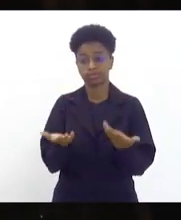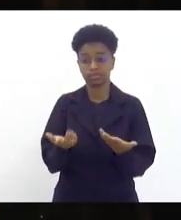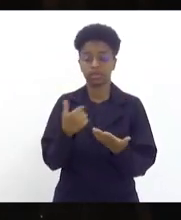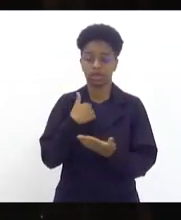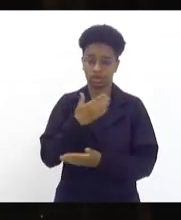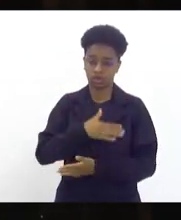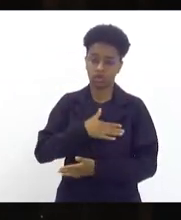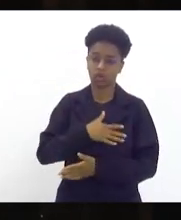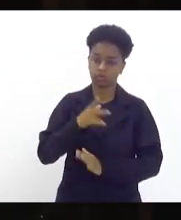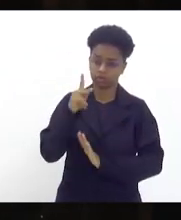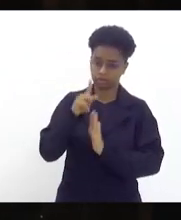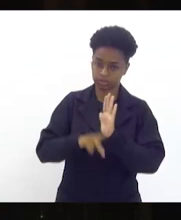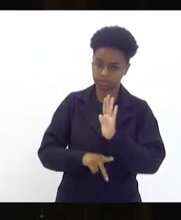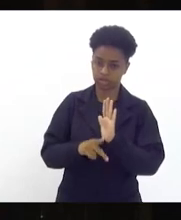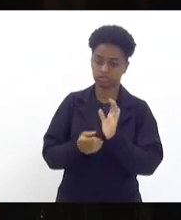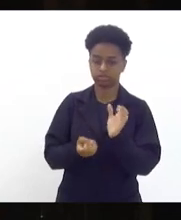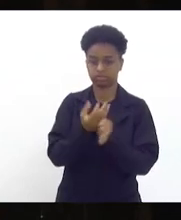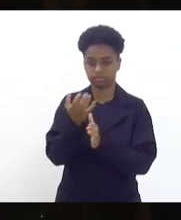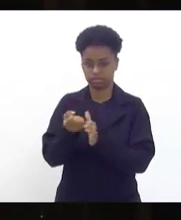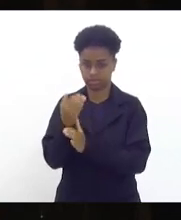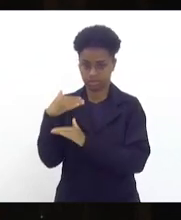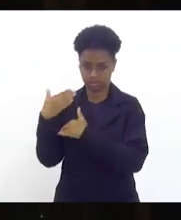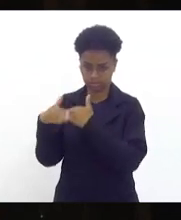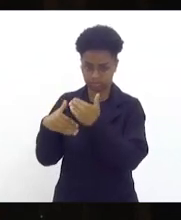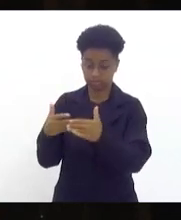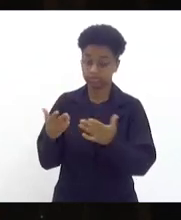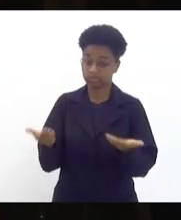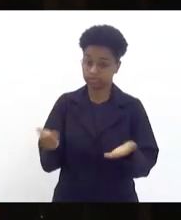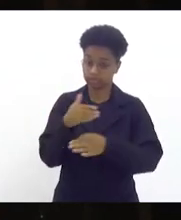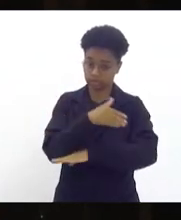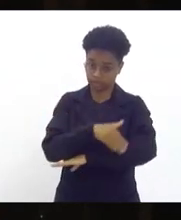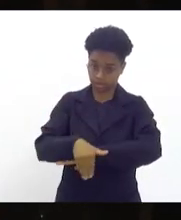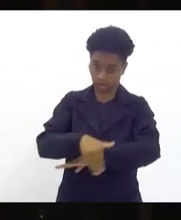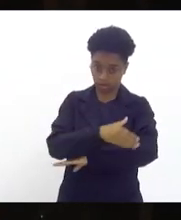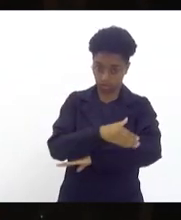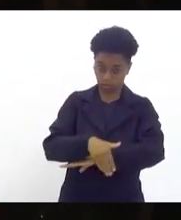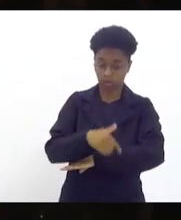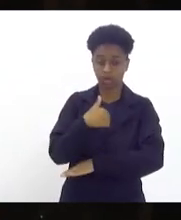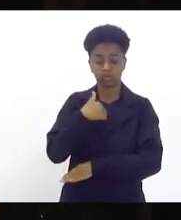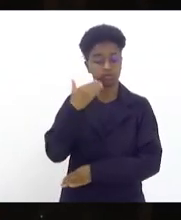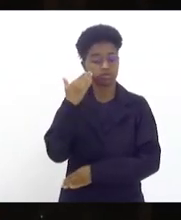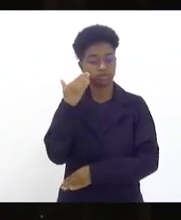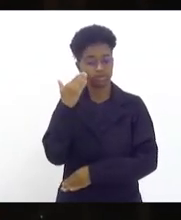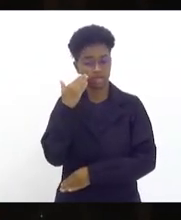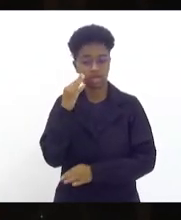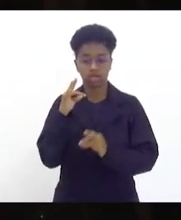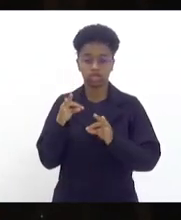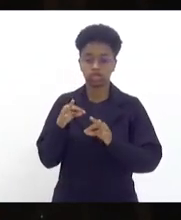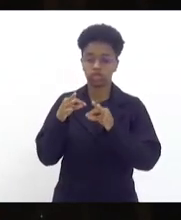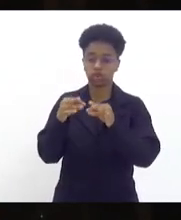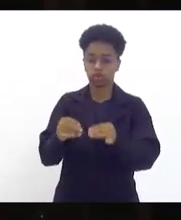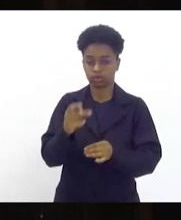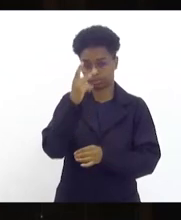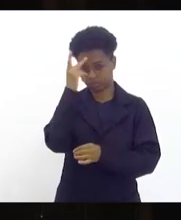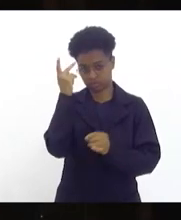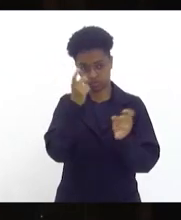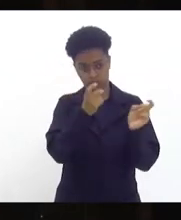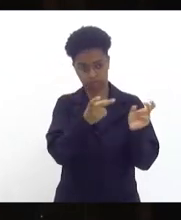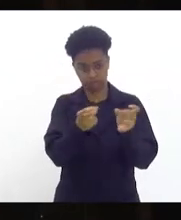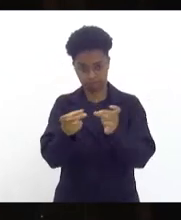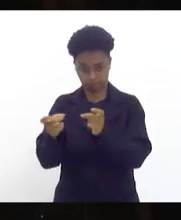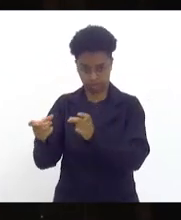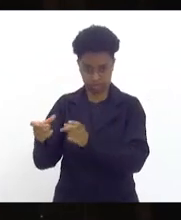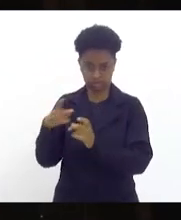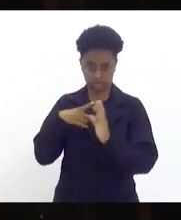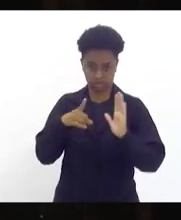gosto de fazer muito projeto desenvolvimento e na rua eu sei que todos os Comerciantes da Tijuca